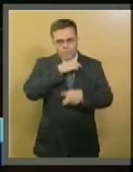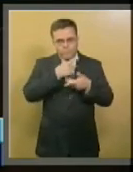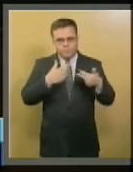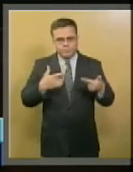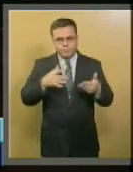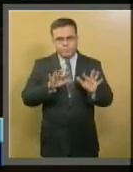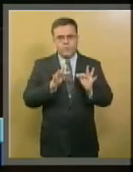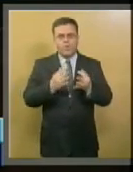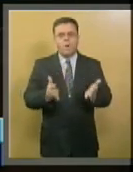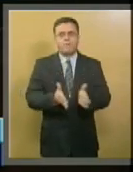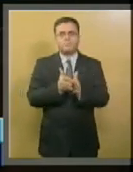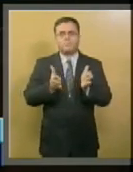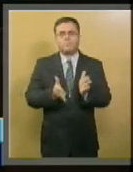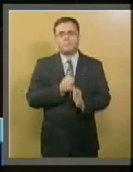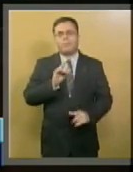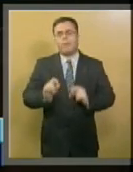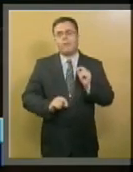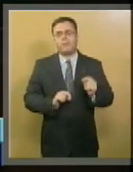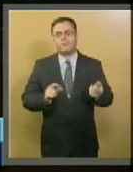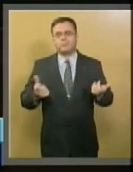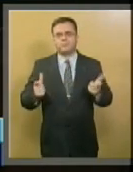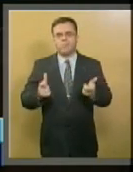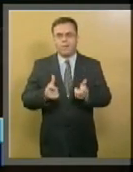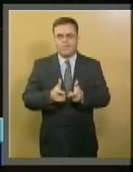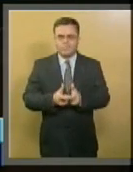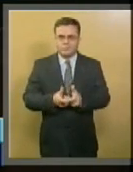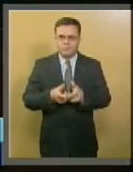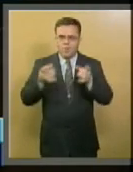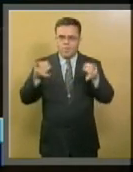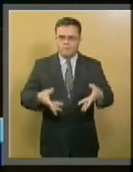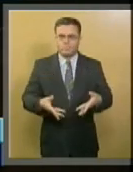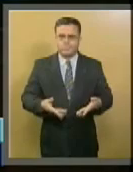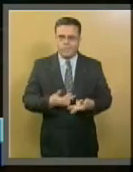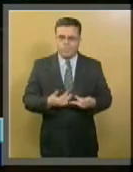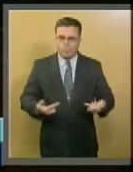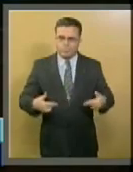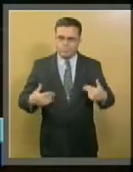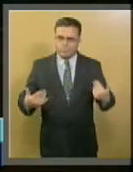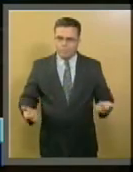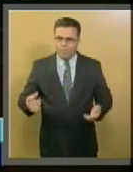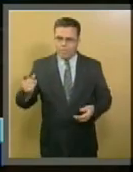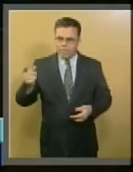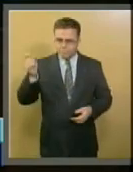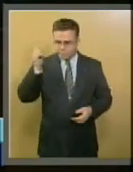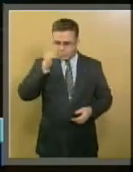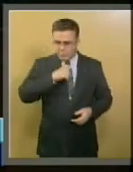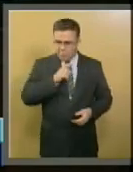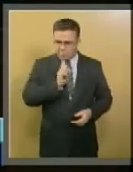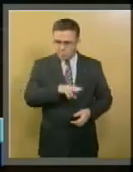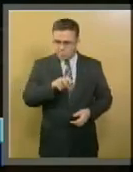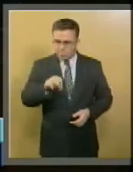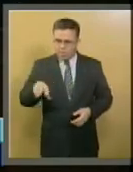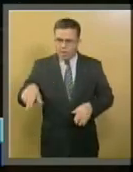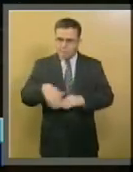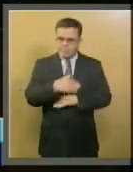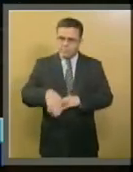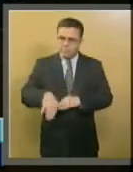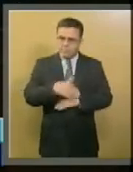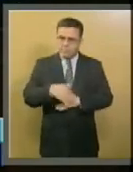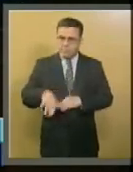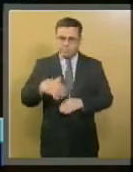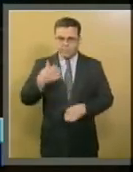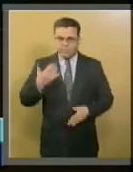pobres. A tentativa é reduzir o abandono dos bichos. Não é difícil encontrar animal solto pelas ruas da